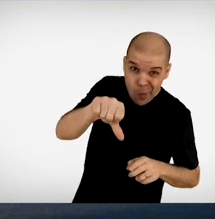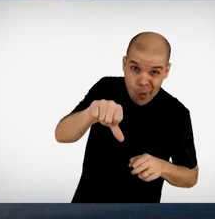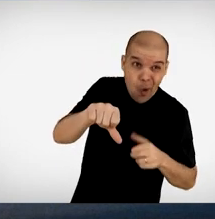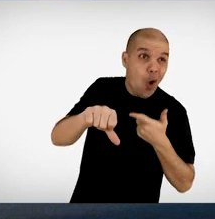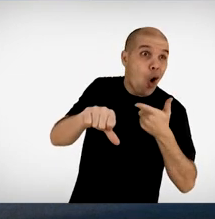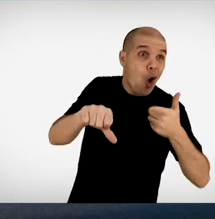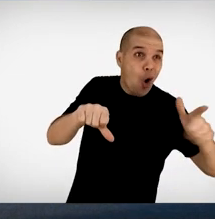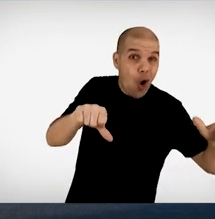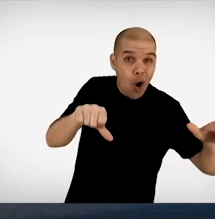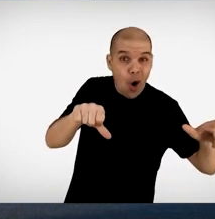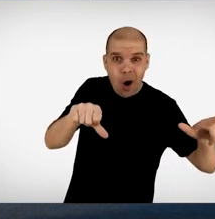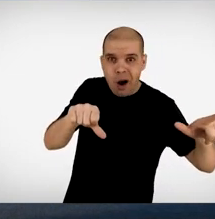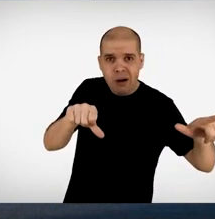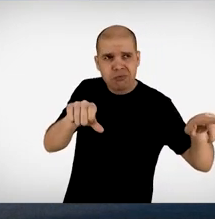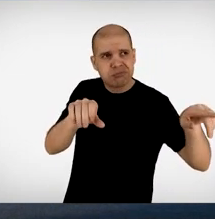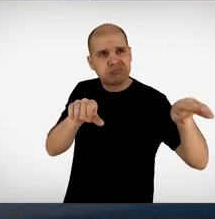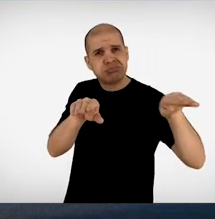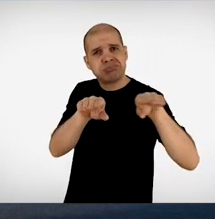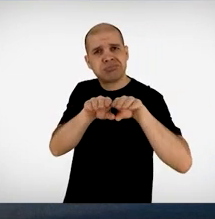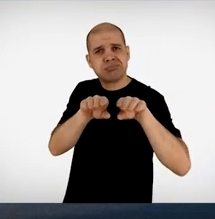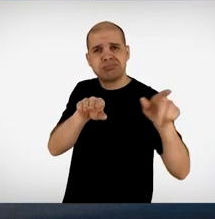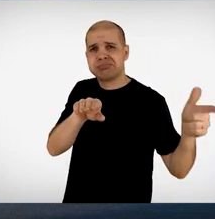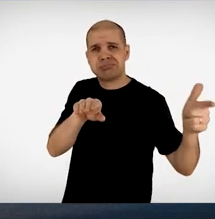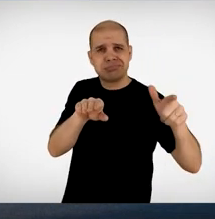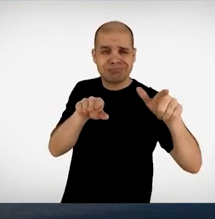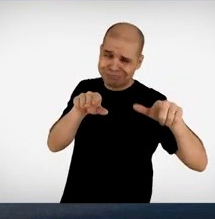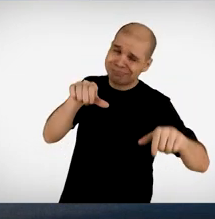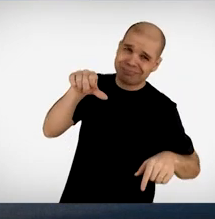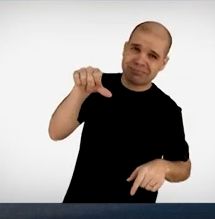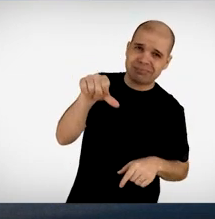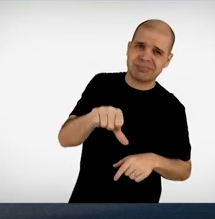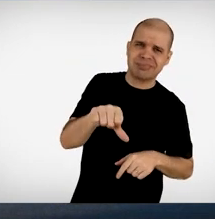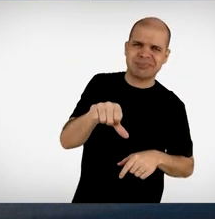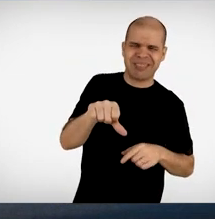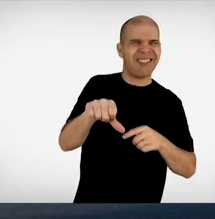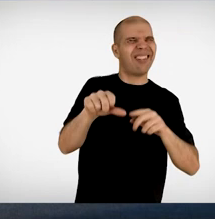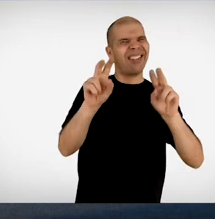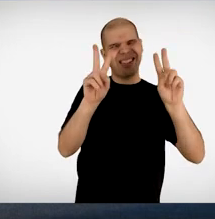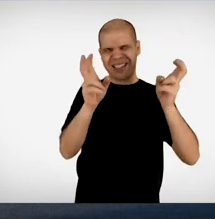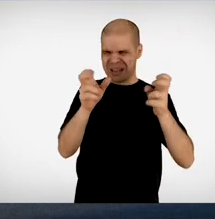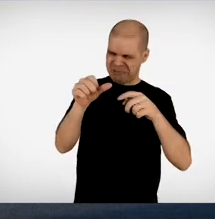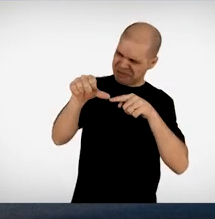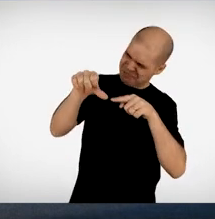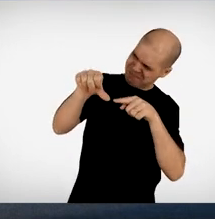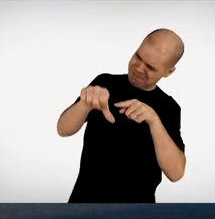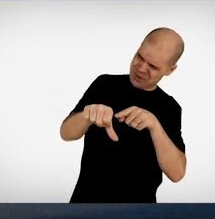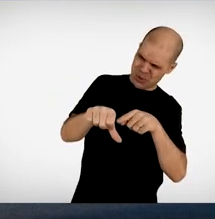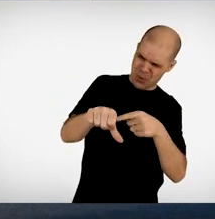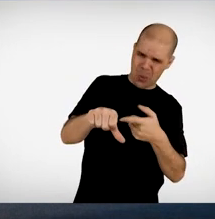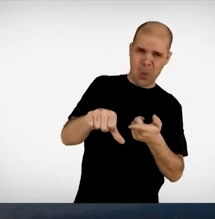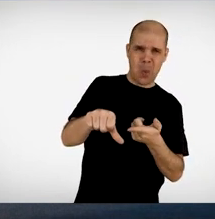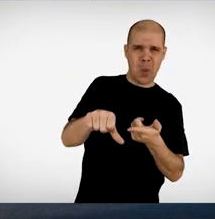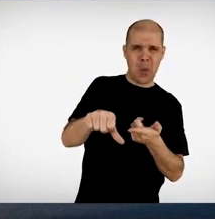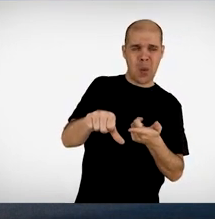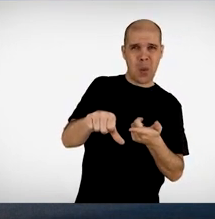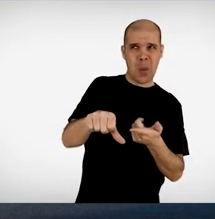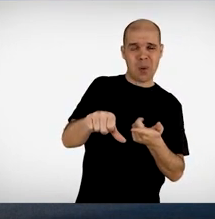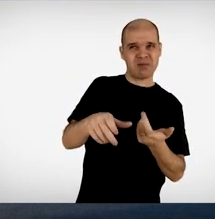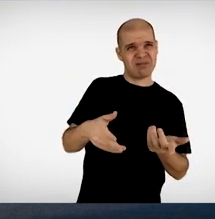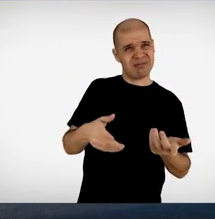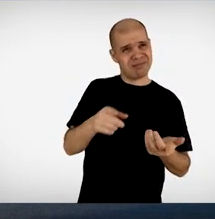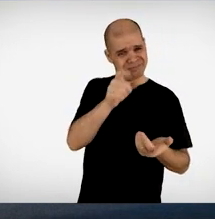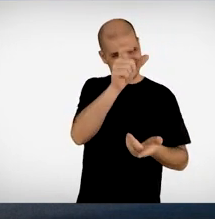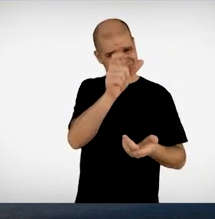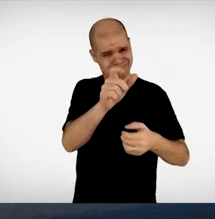brasileiro? Porque será que na Noruega chama Uma Encantadora Senhorita? E algum brasileiro